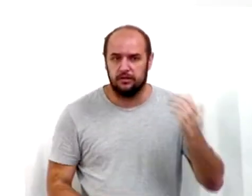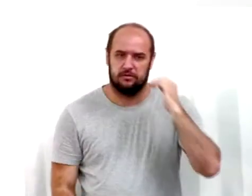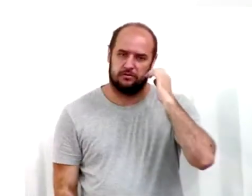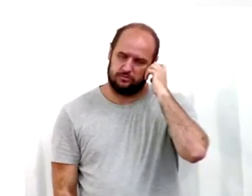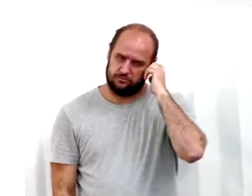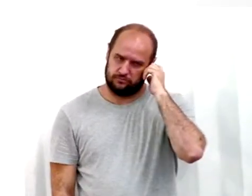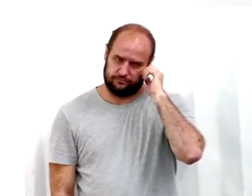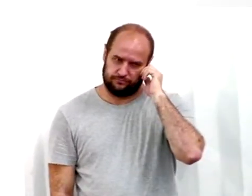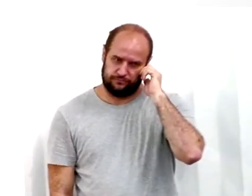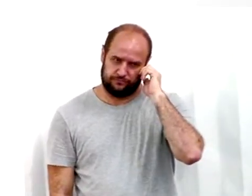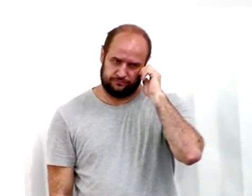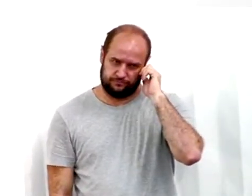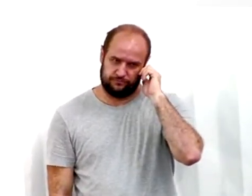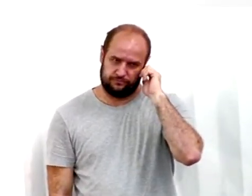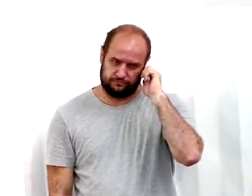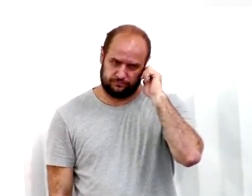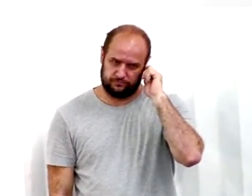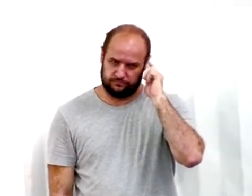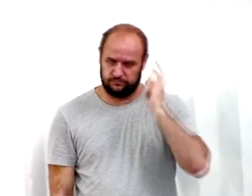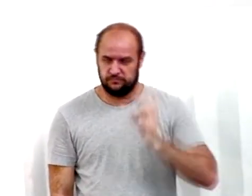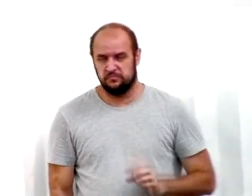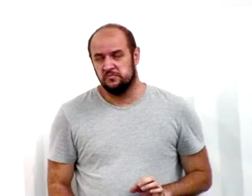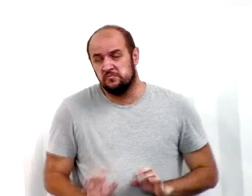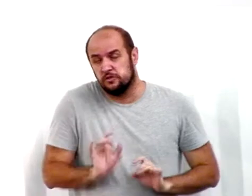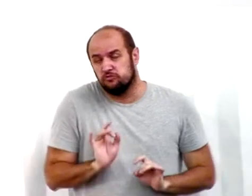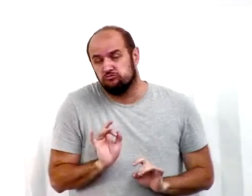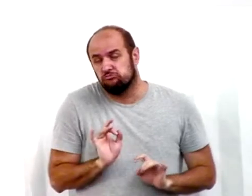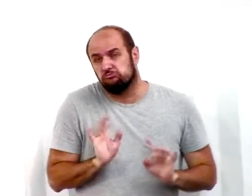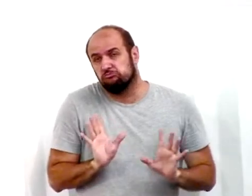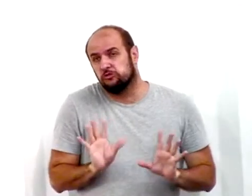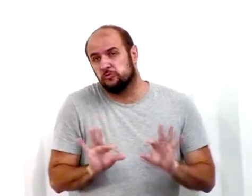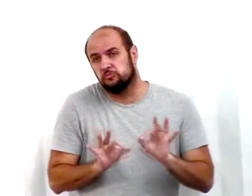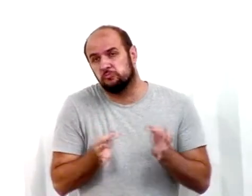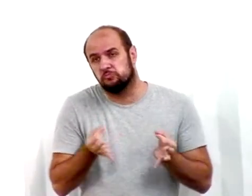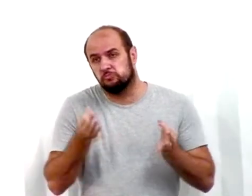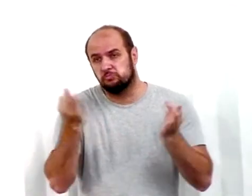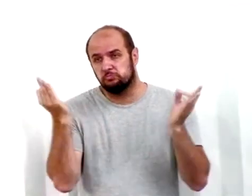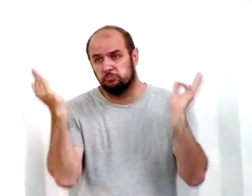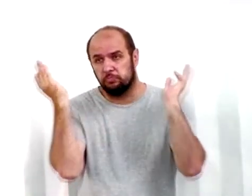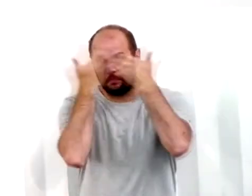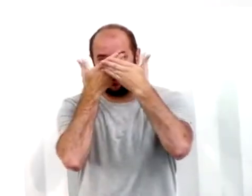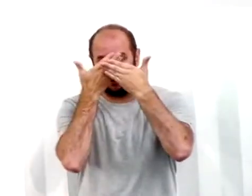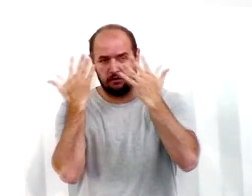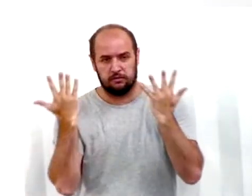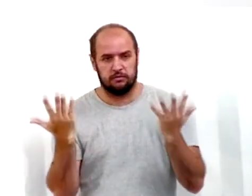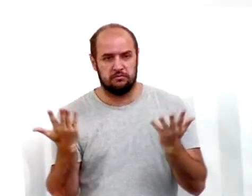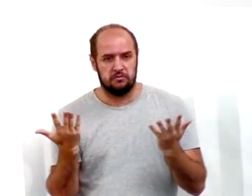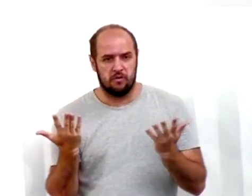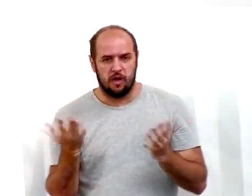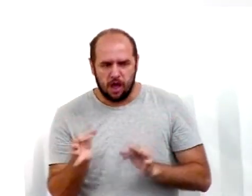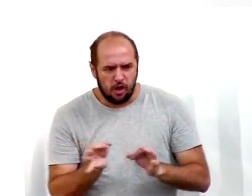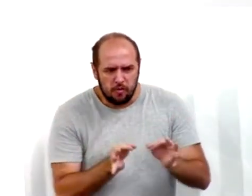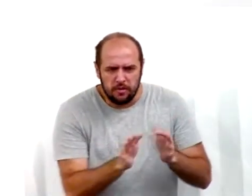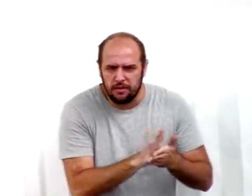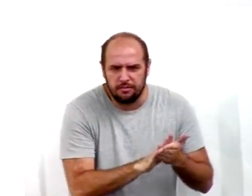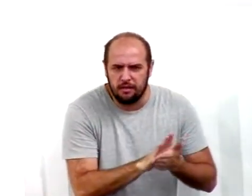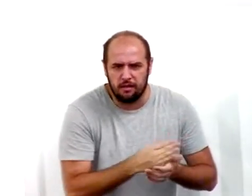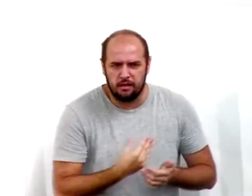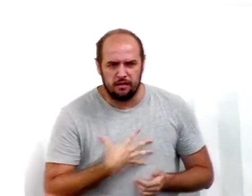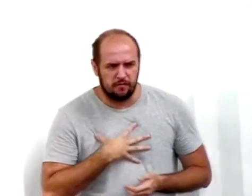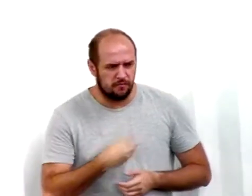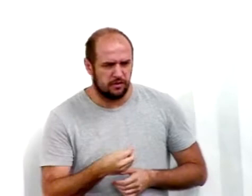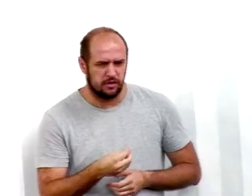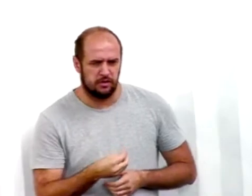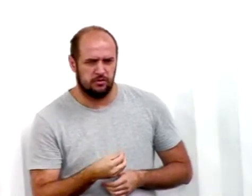filhos. E eles simplesmente não trazem a correção em amor aos seus